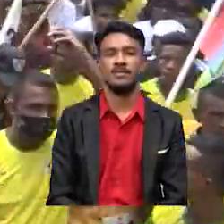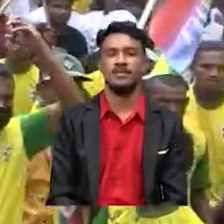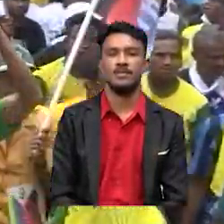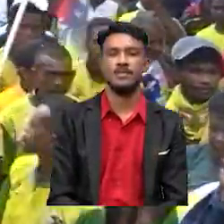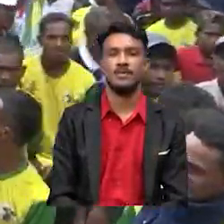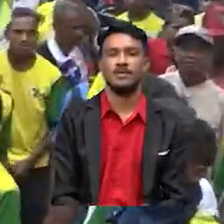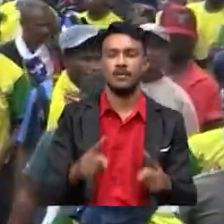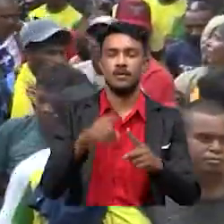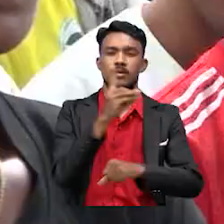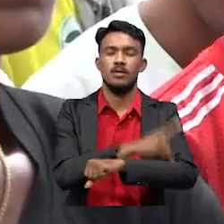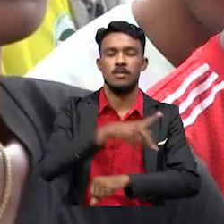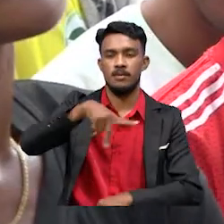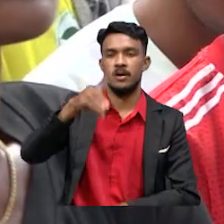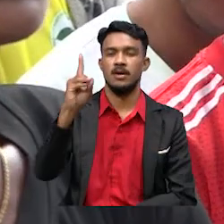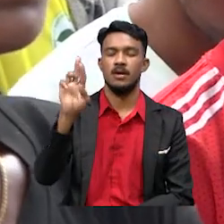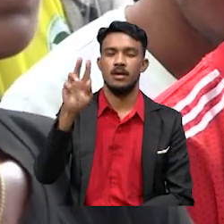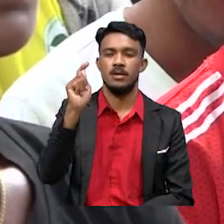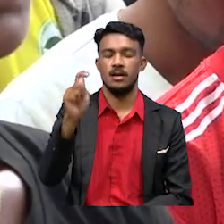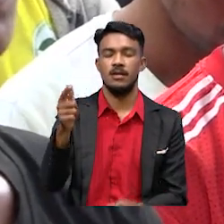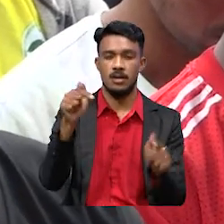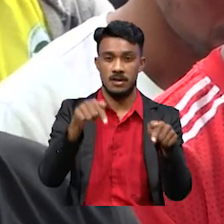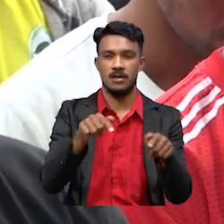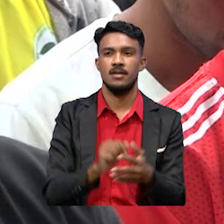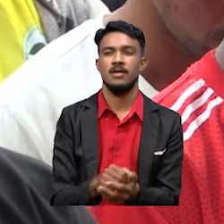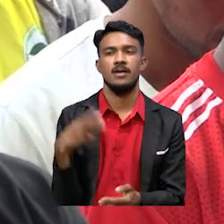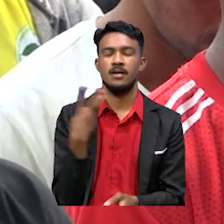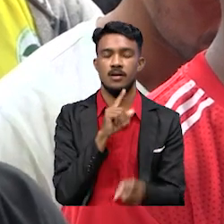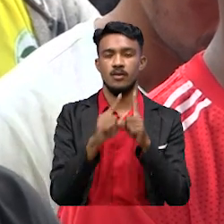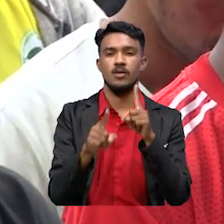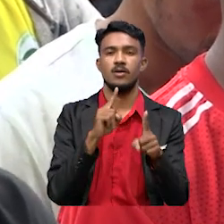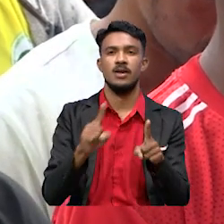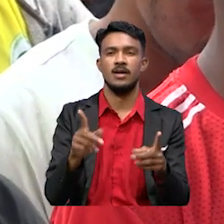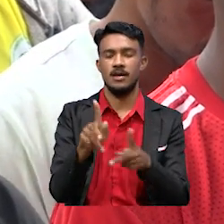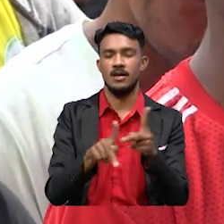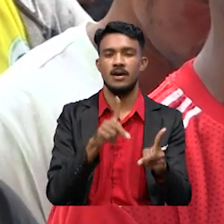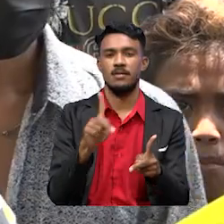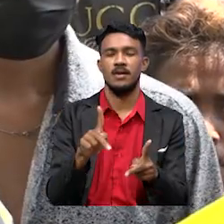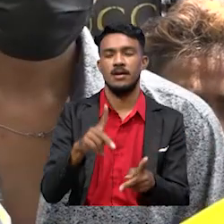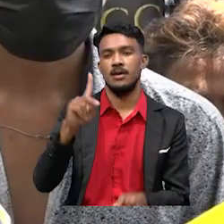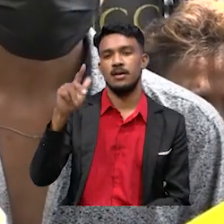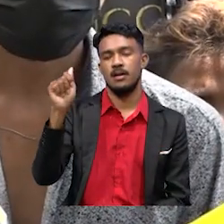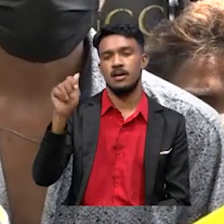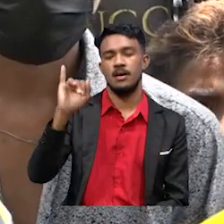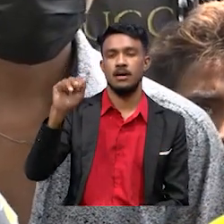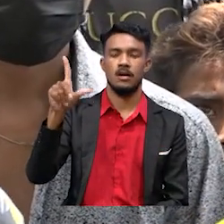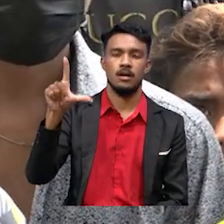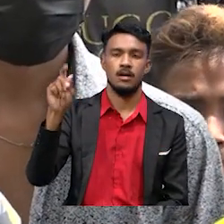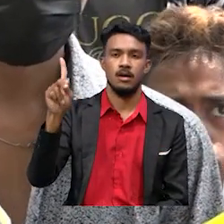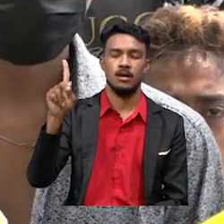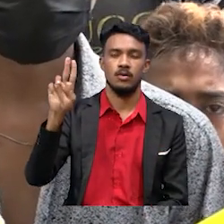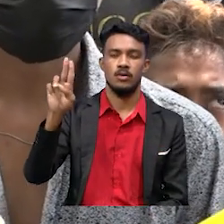Oi lori mana to PDT mangne. Sita kuliah masa mangne. Ni ite poin kuliah kai laku ni. Ita